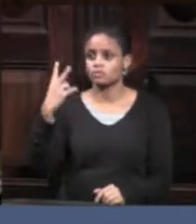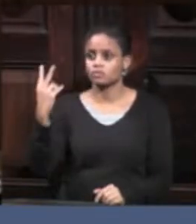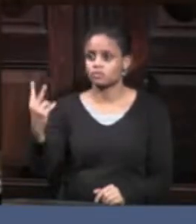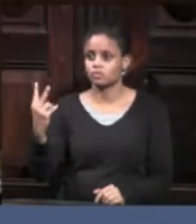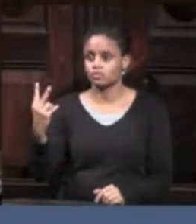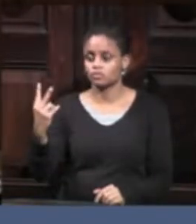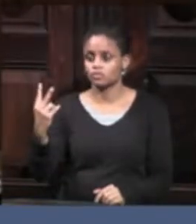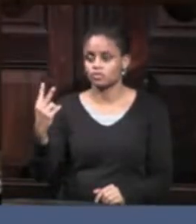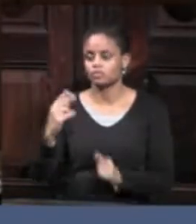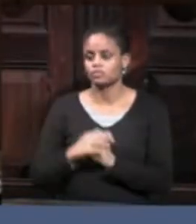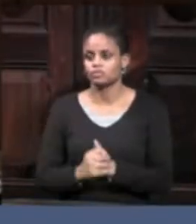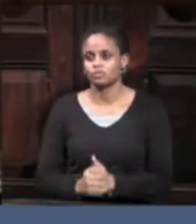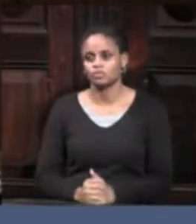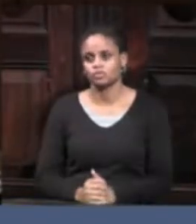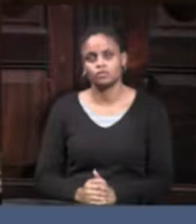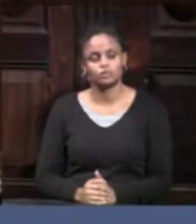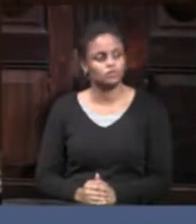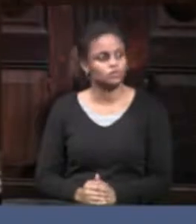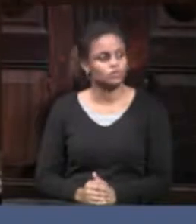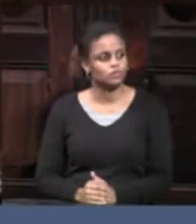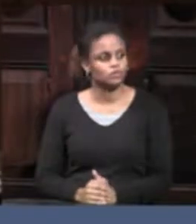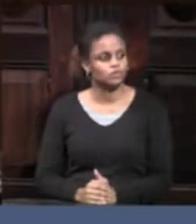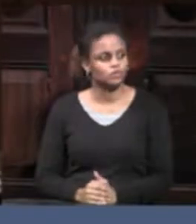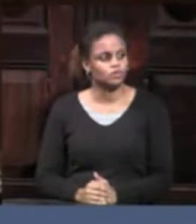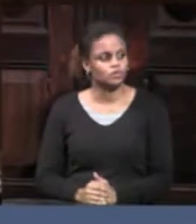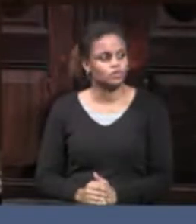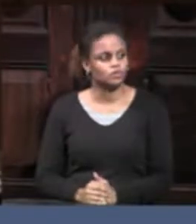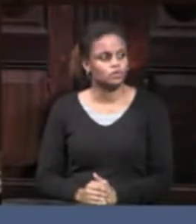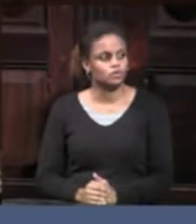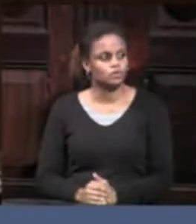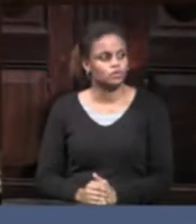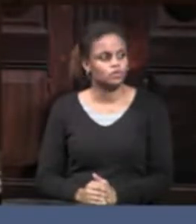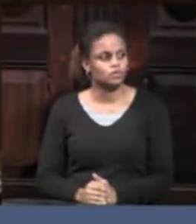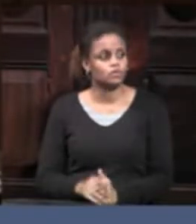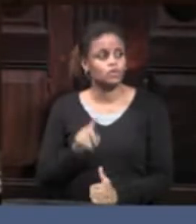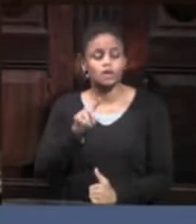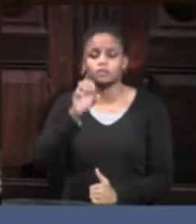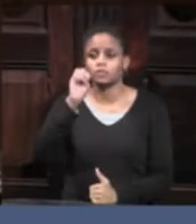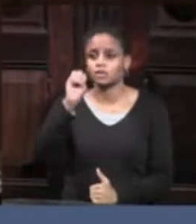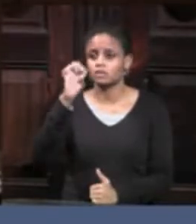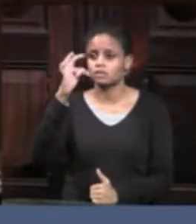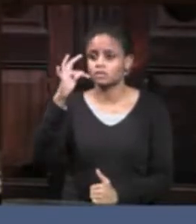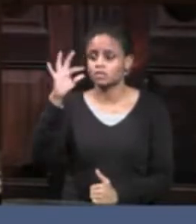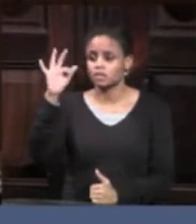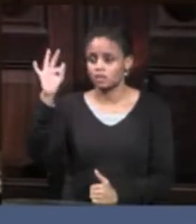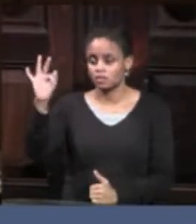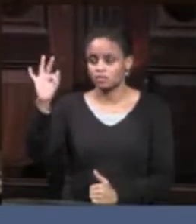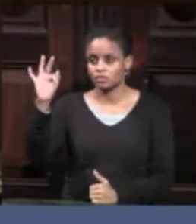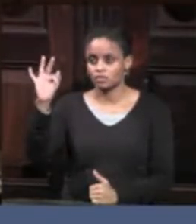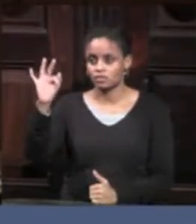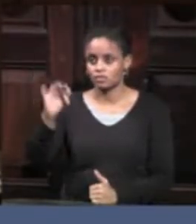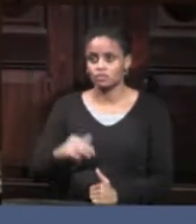impetrada pelo PSOL no Supremo Tribunal Federal, que busca